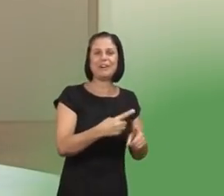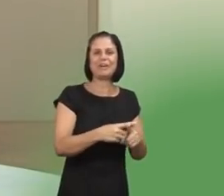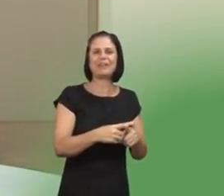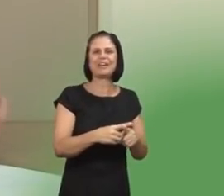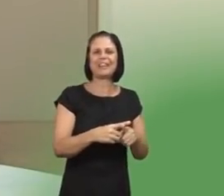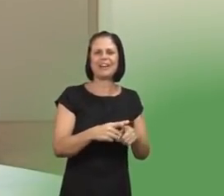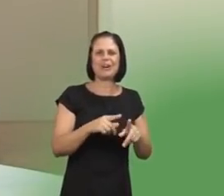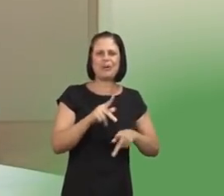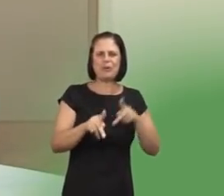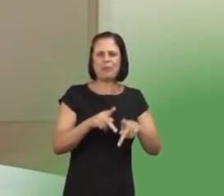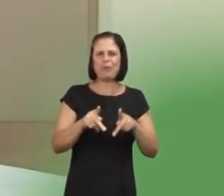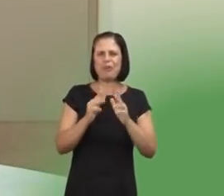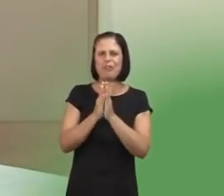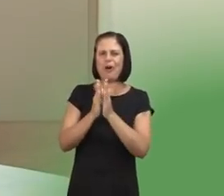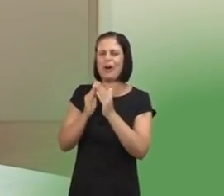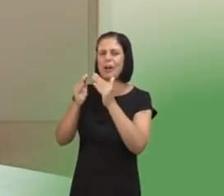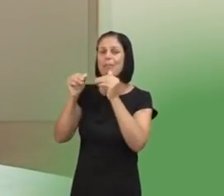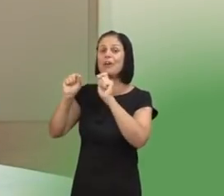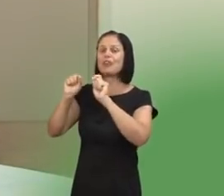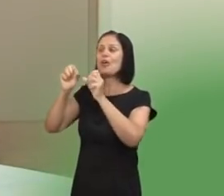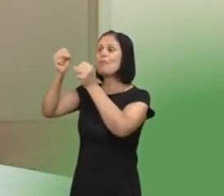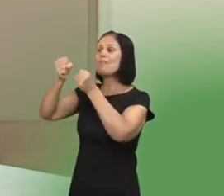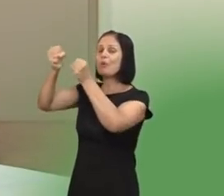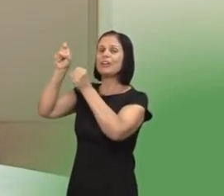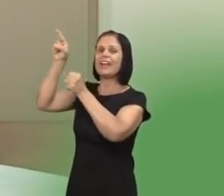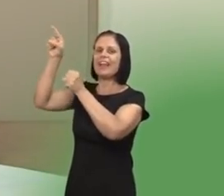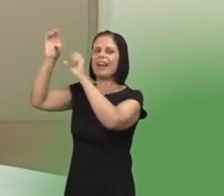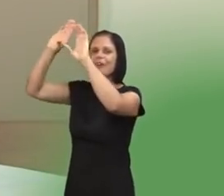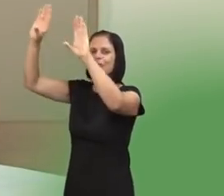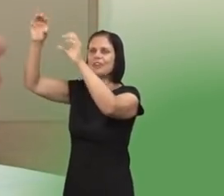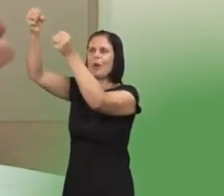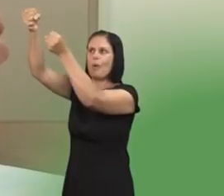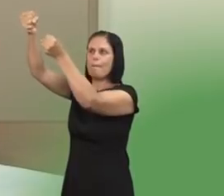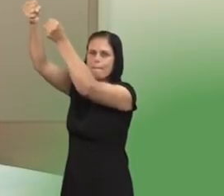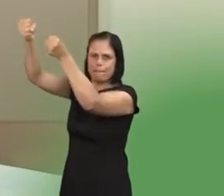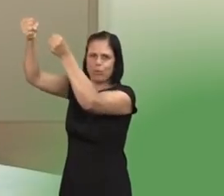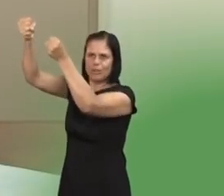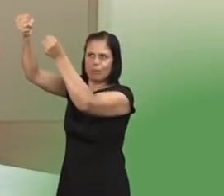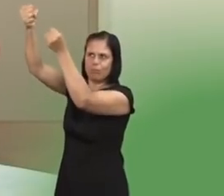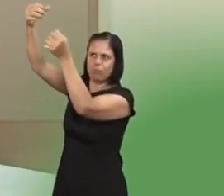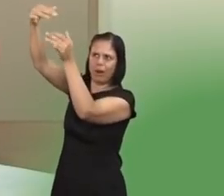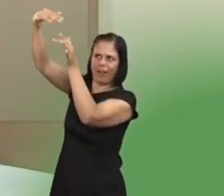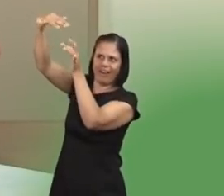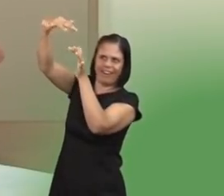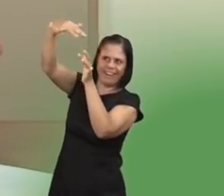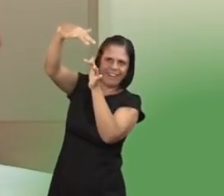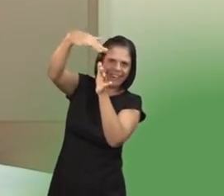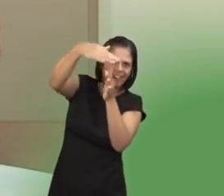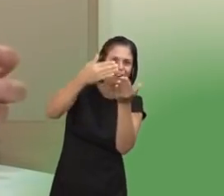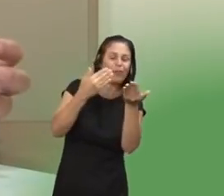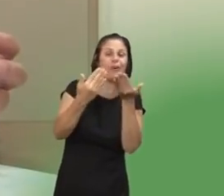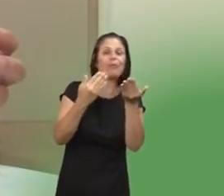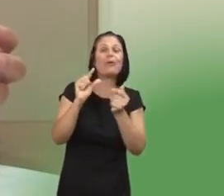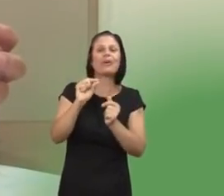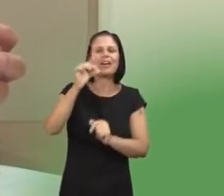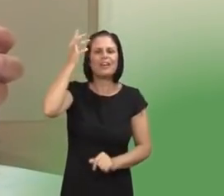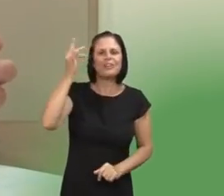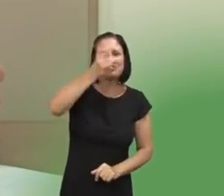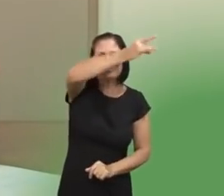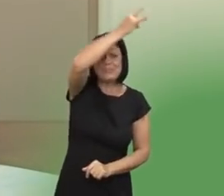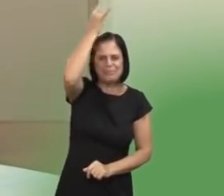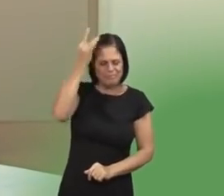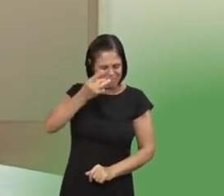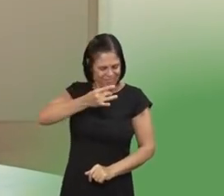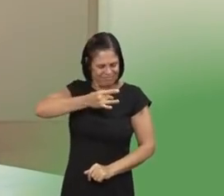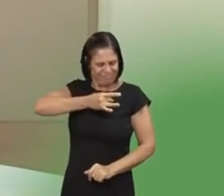poder de Deus, e o poder está sendo enviado do alto céu, na forma de batismo com o Espírito